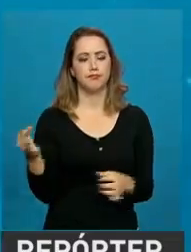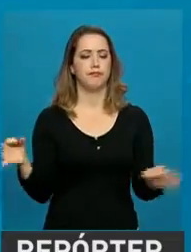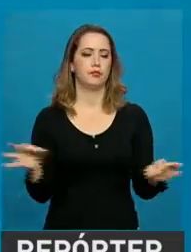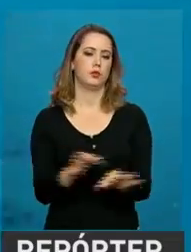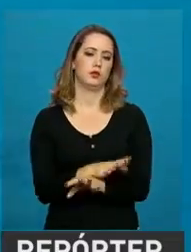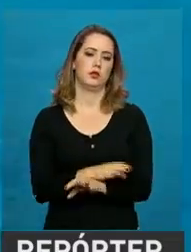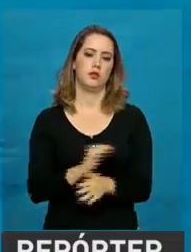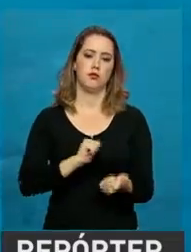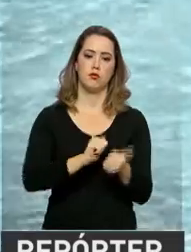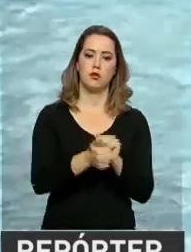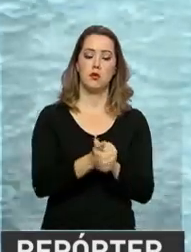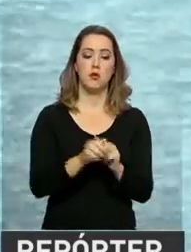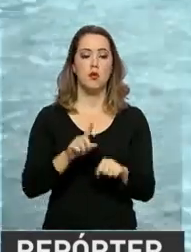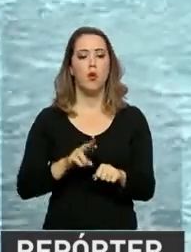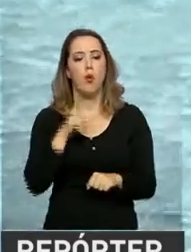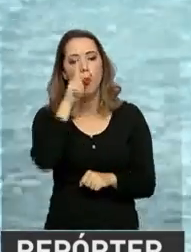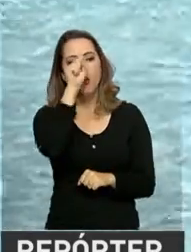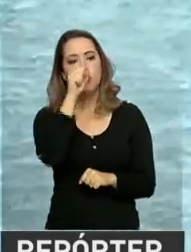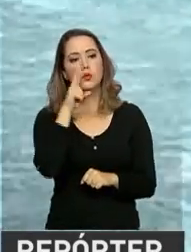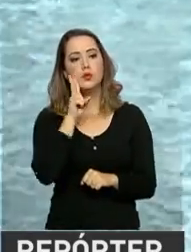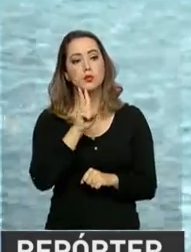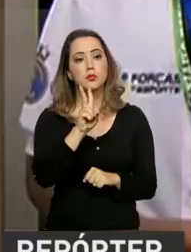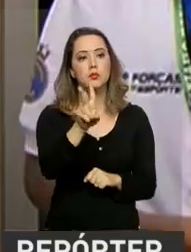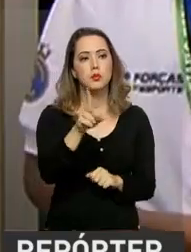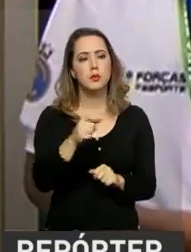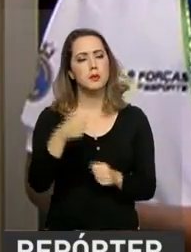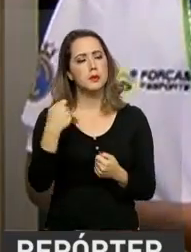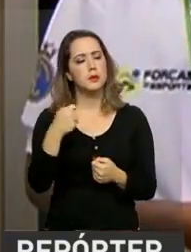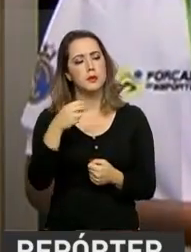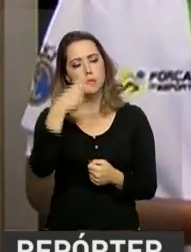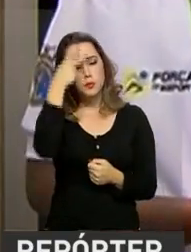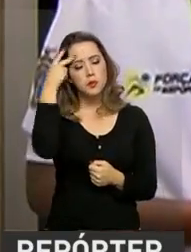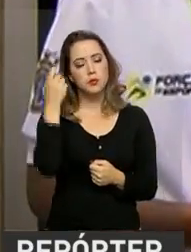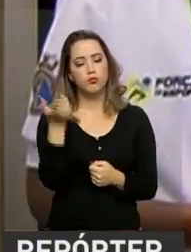com forças no esporte ajuda a descobrir futuros Campeões